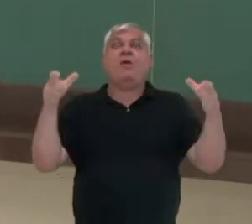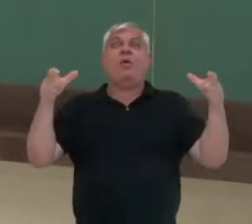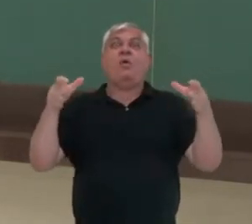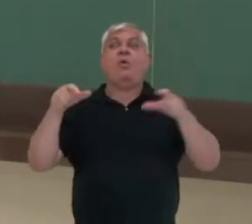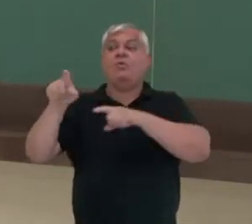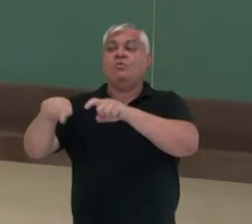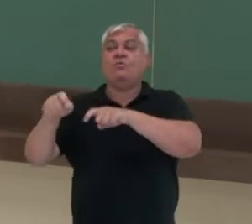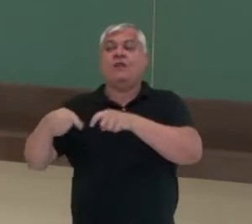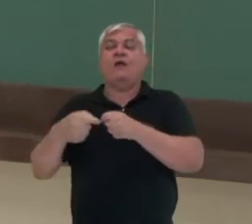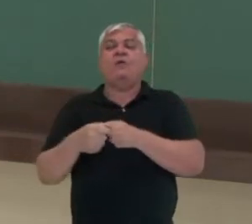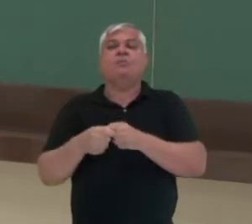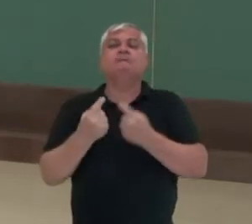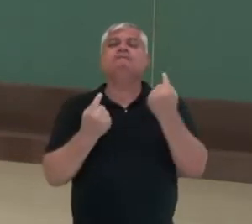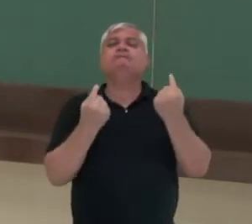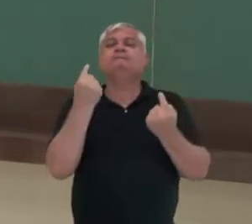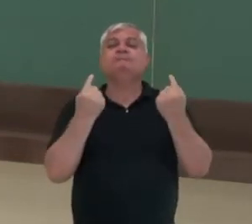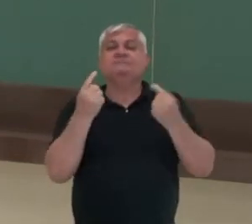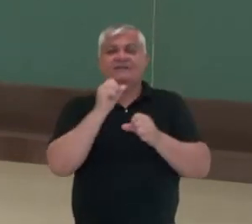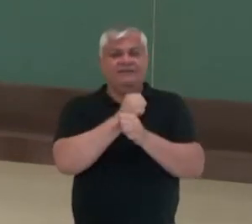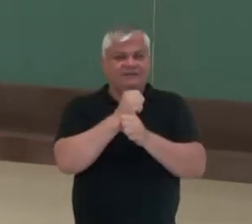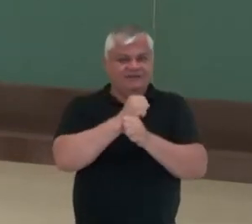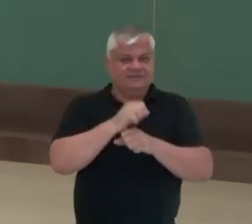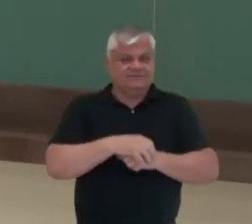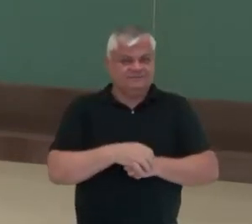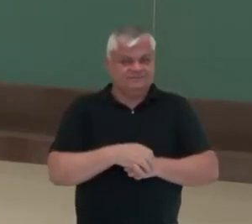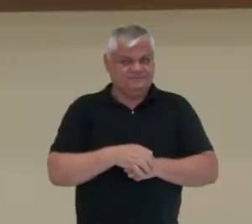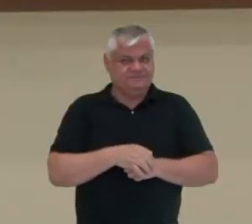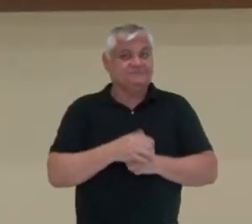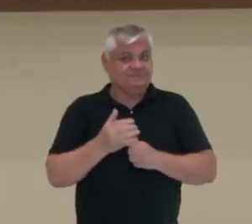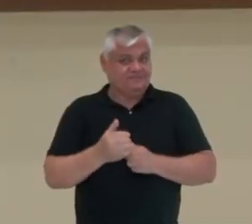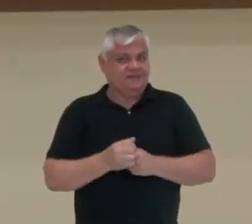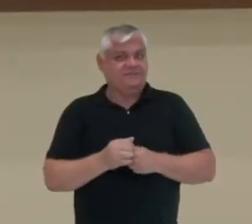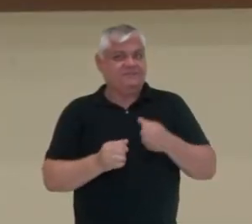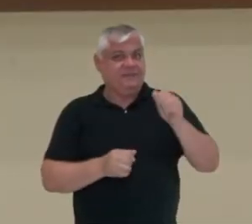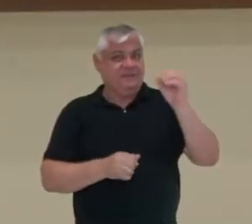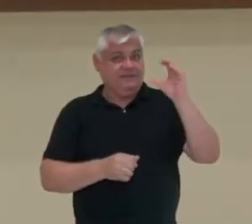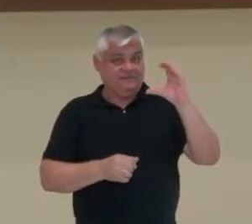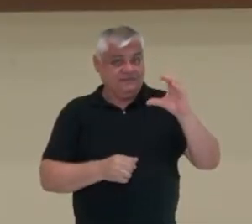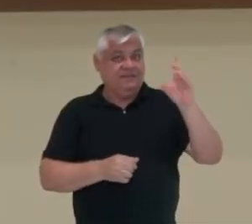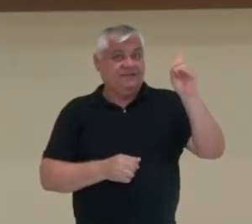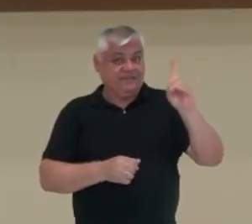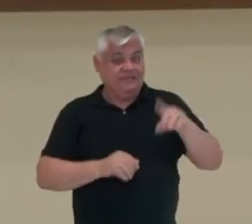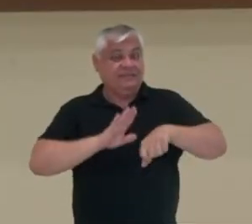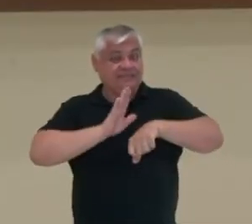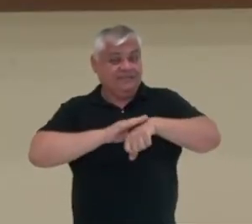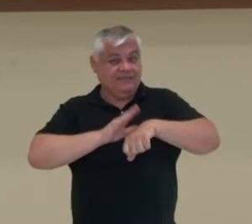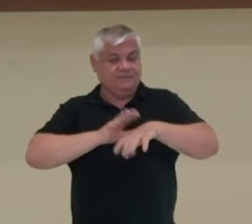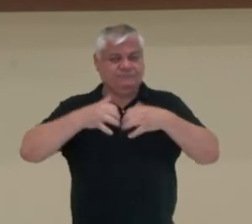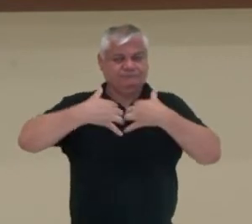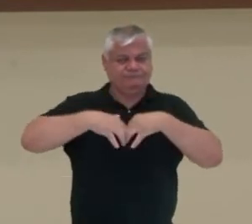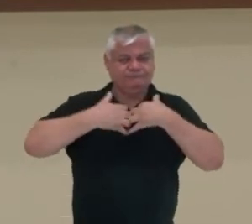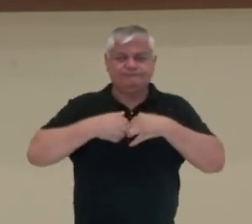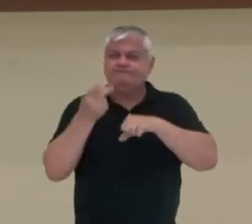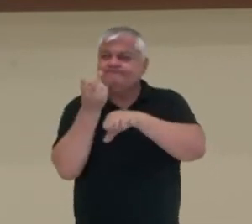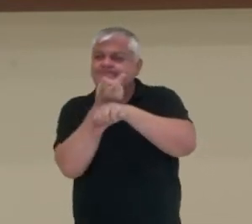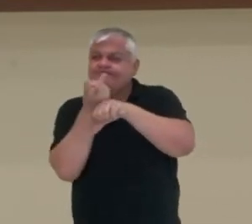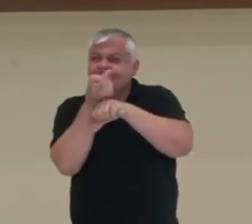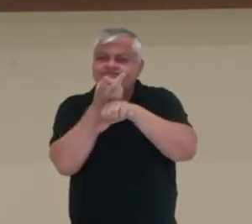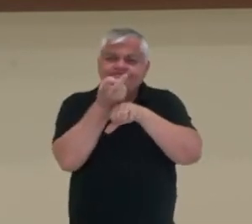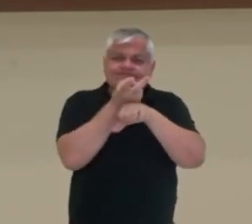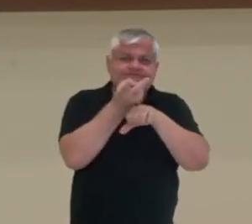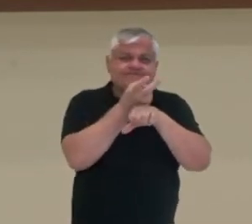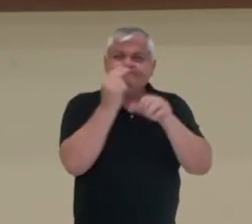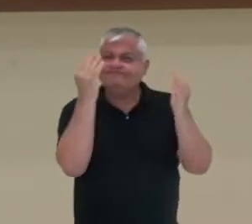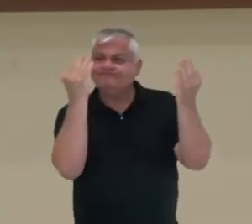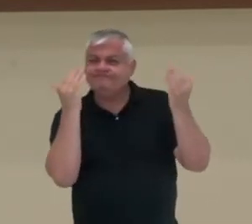rural? Pensando lá na parte de análise do gráfico, tá bom? Então, a prof, de novo, vai dar aquele tempinho para vocês tentarem analisar esse gráfico, tá